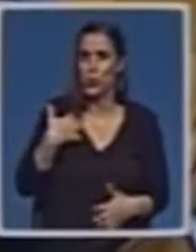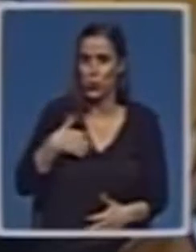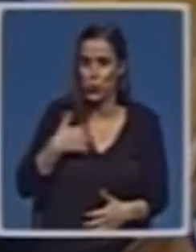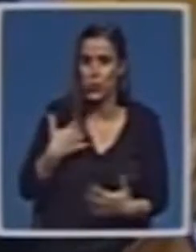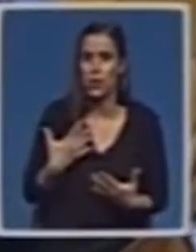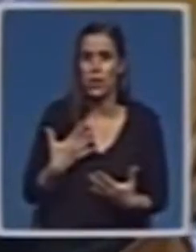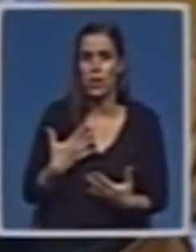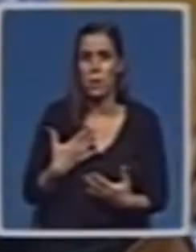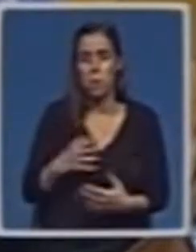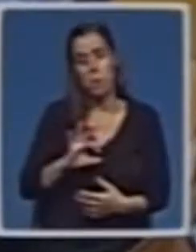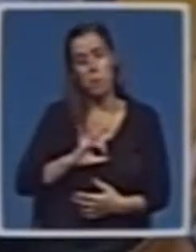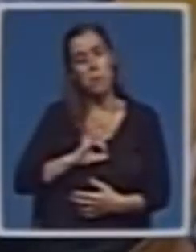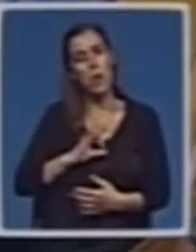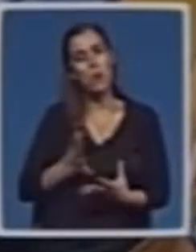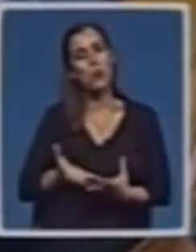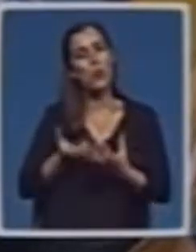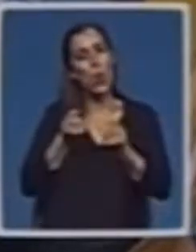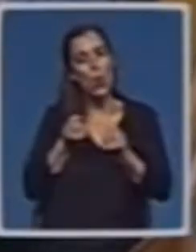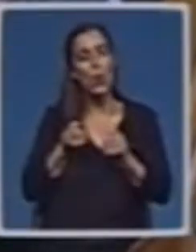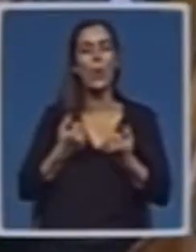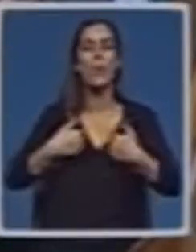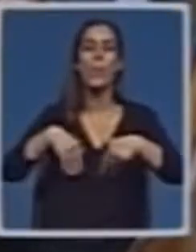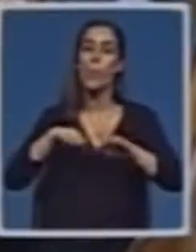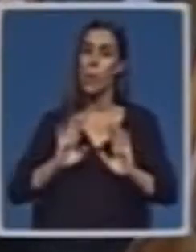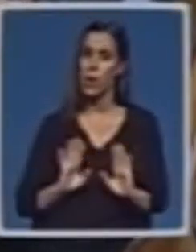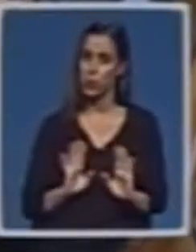receber esta insígnia, mas